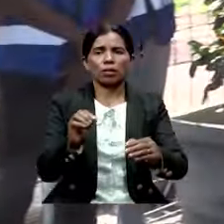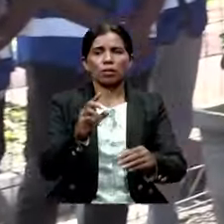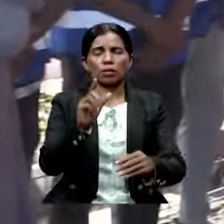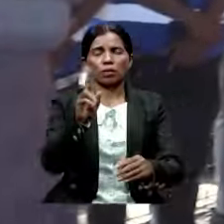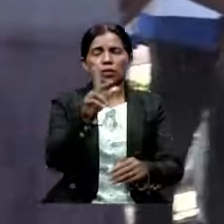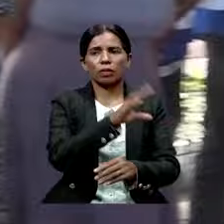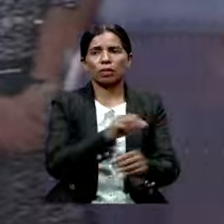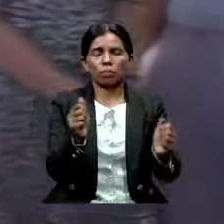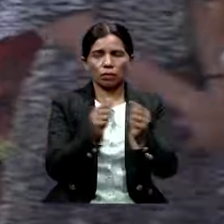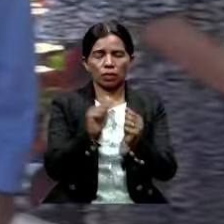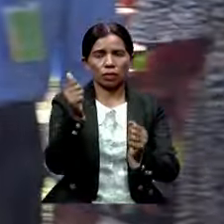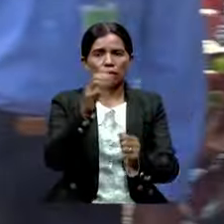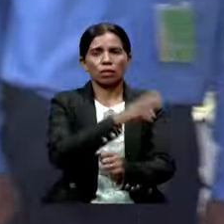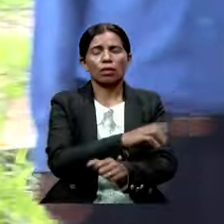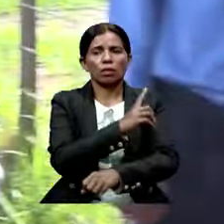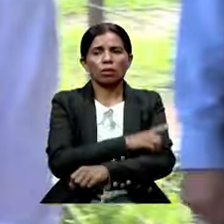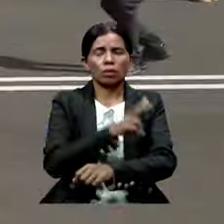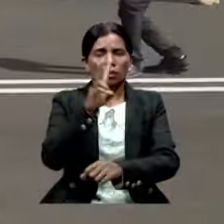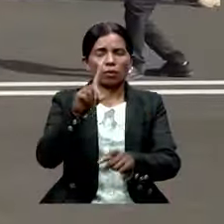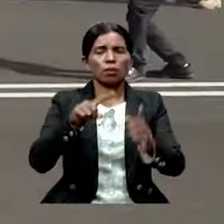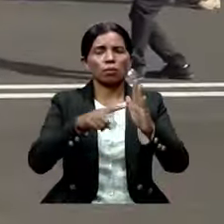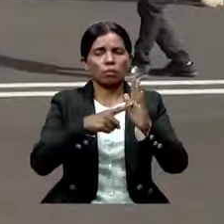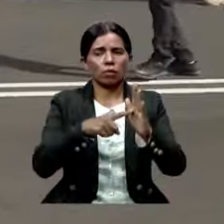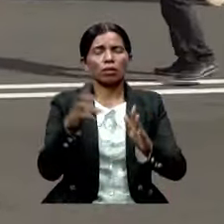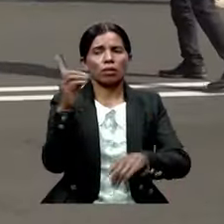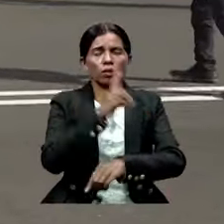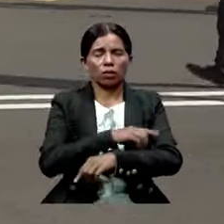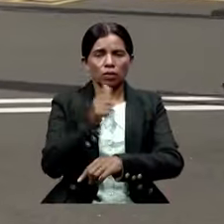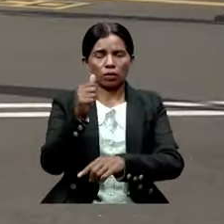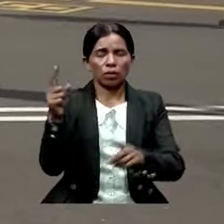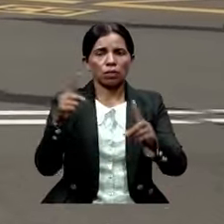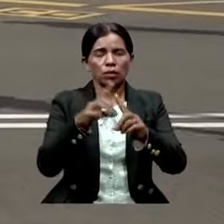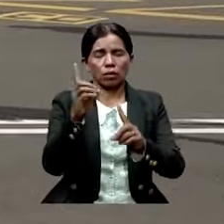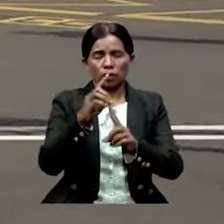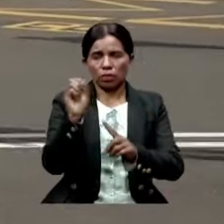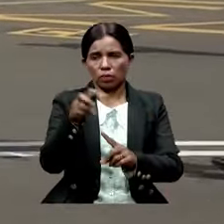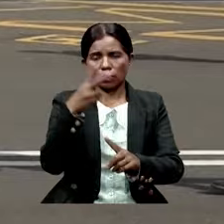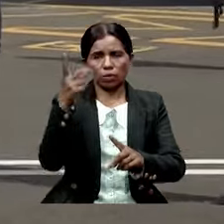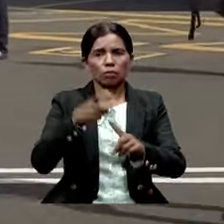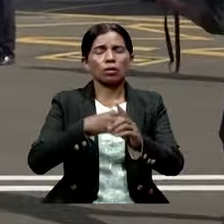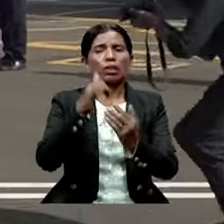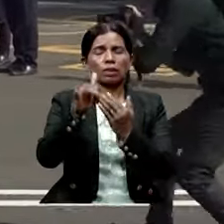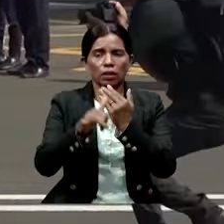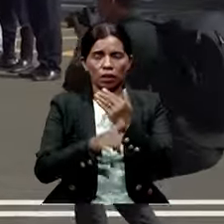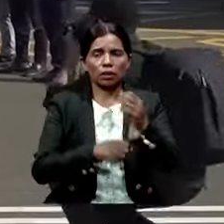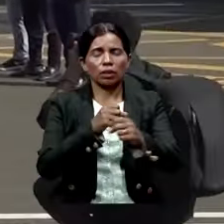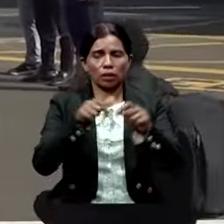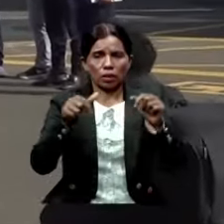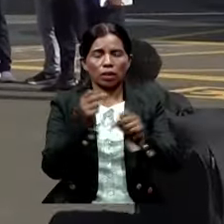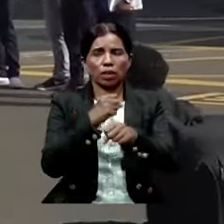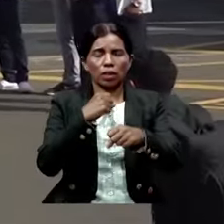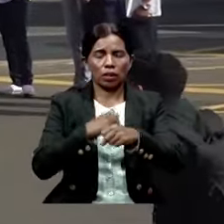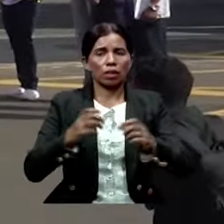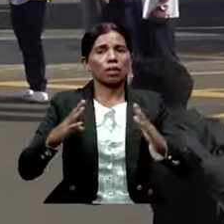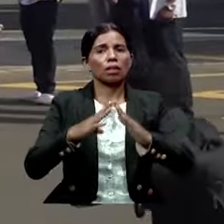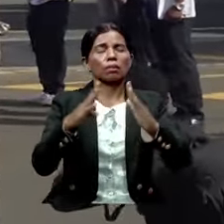a Sanulu. Durante Loron Rua, a Huhusi Loron Sanulu, to Loron Sanulu, San Rua, Fulan Zaneiro, a Tina, né, deve ser realizada na capital